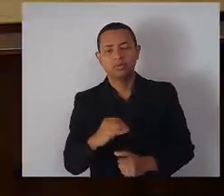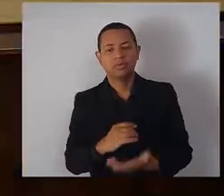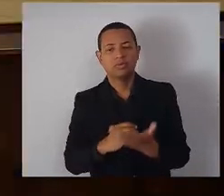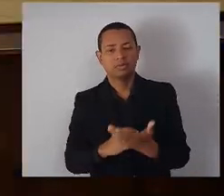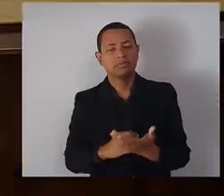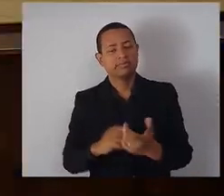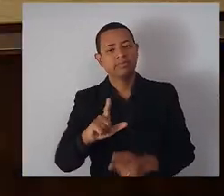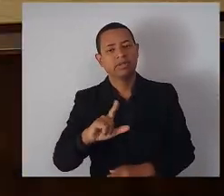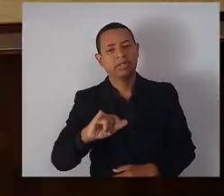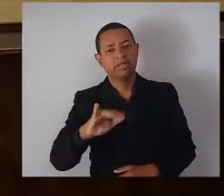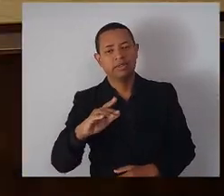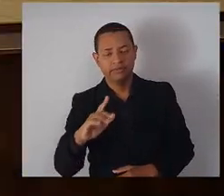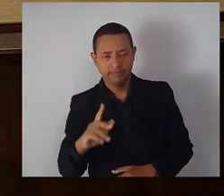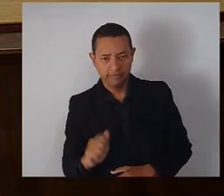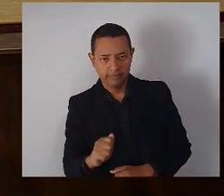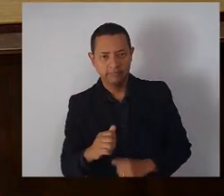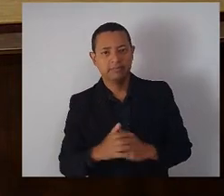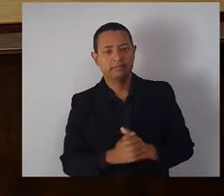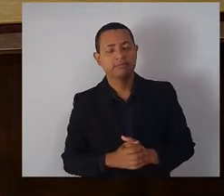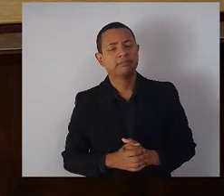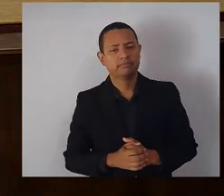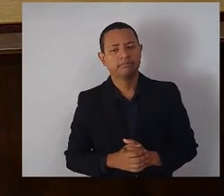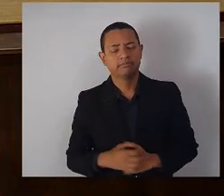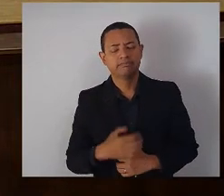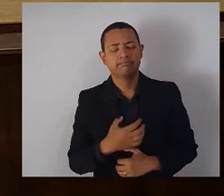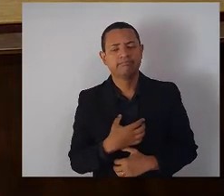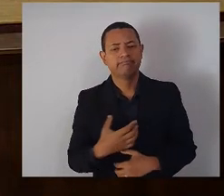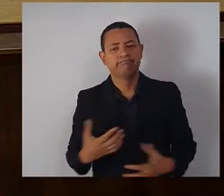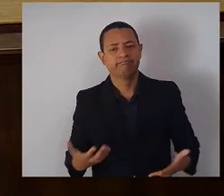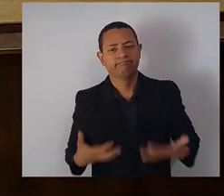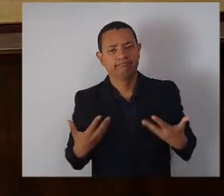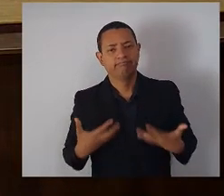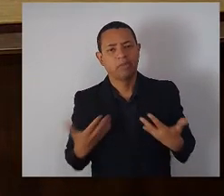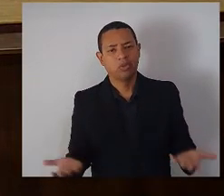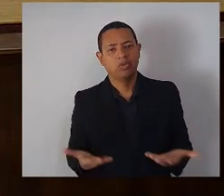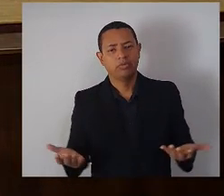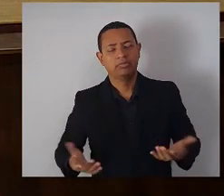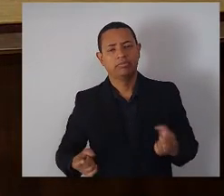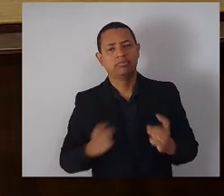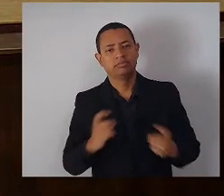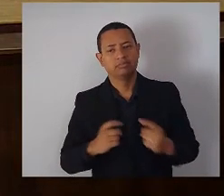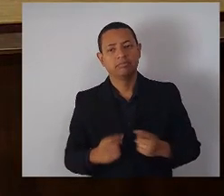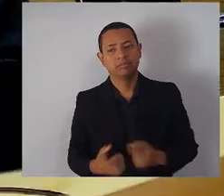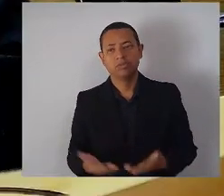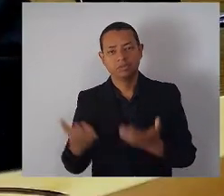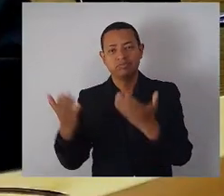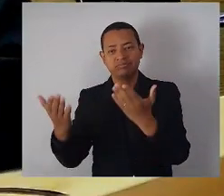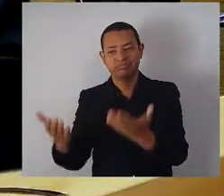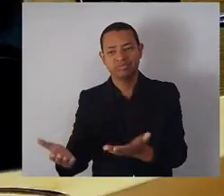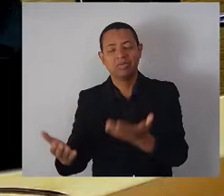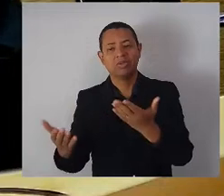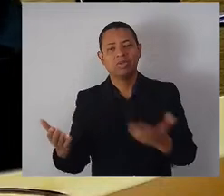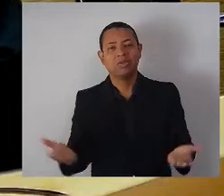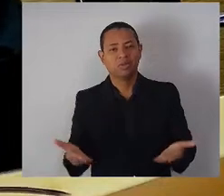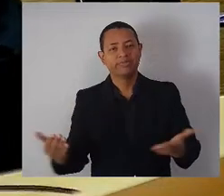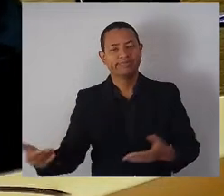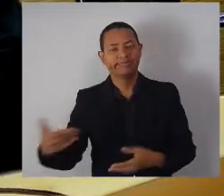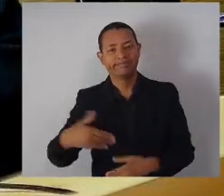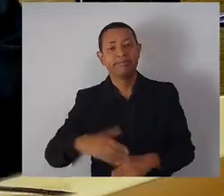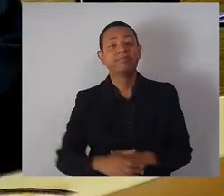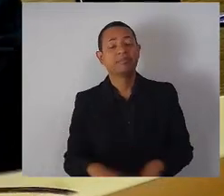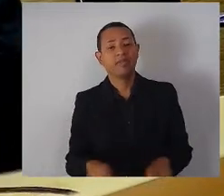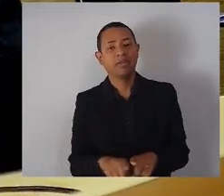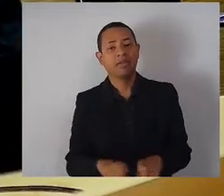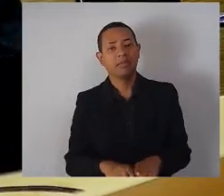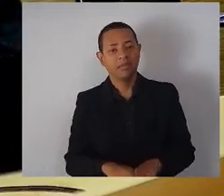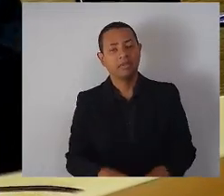Lívia. É uma alegria participar desta sessão com a presença de Vossa Excelência. Cumprimento o diretor-geral,